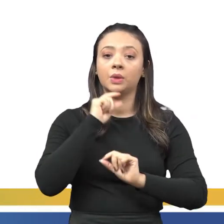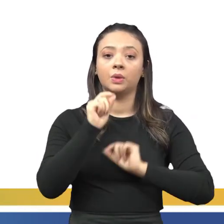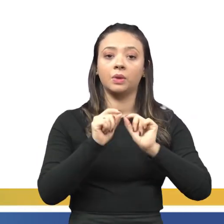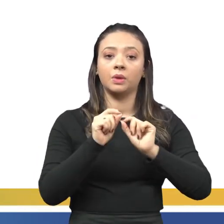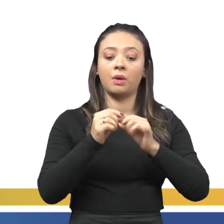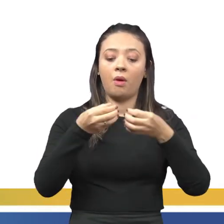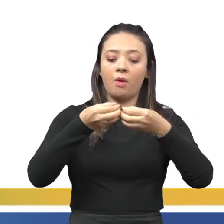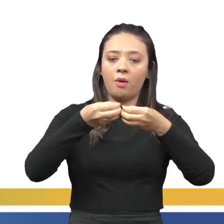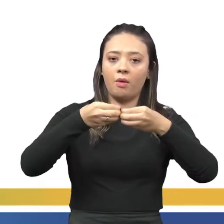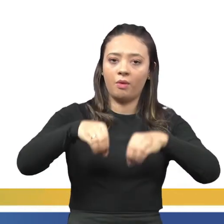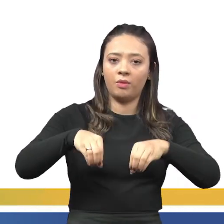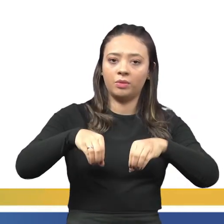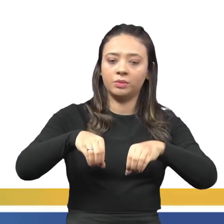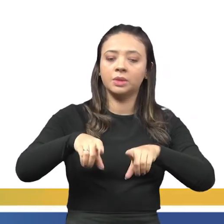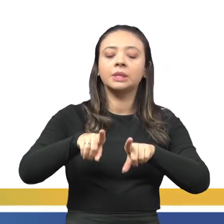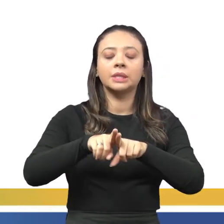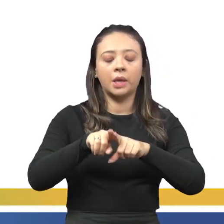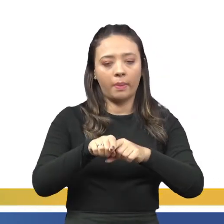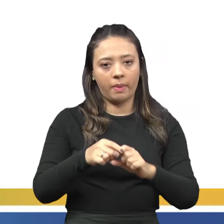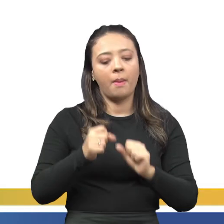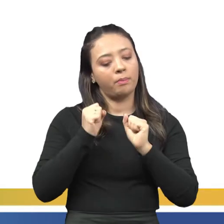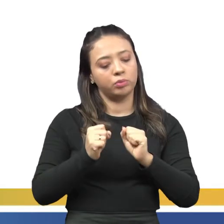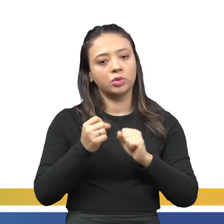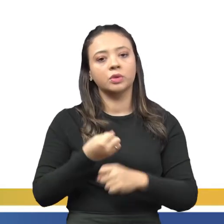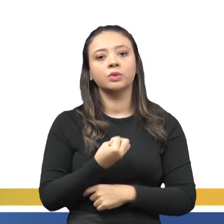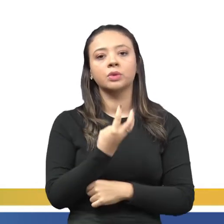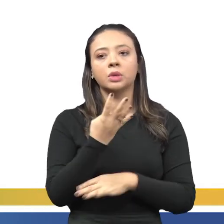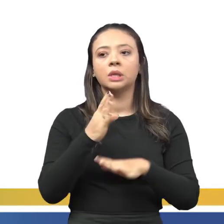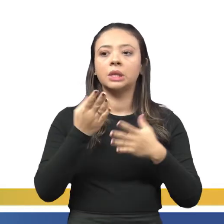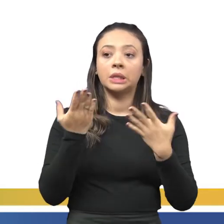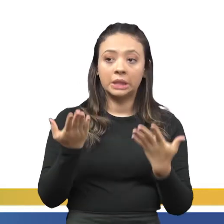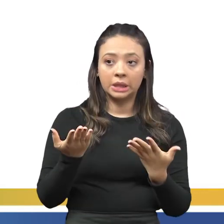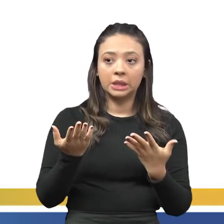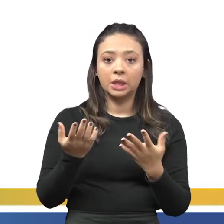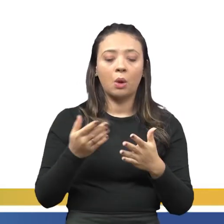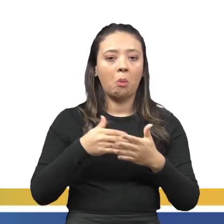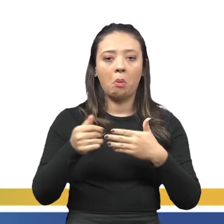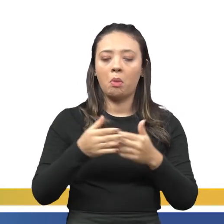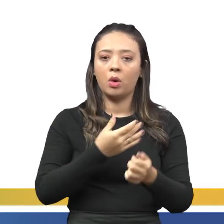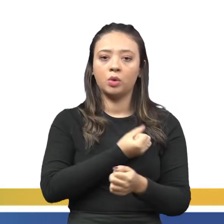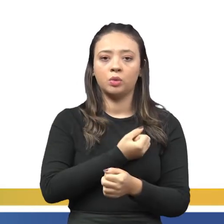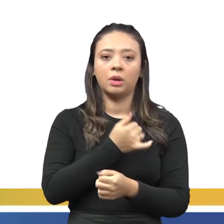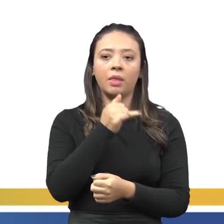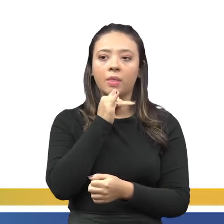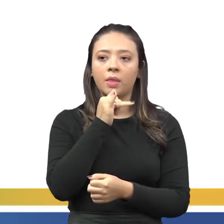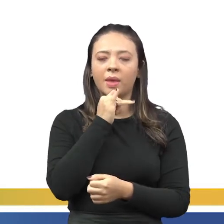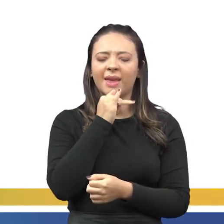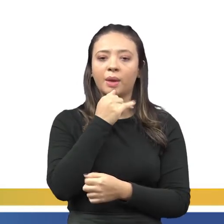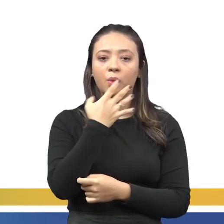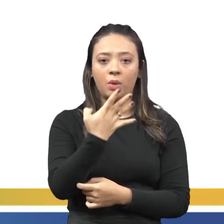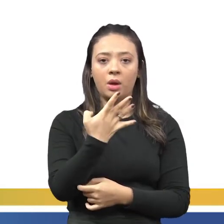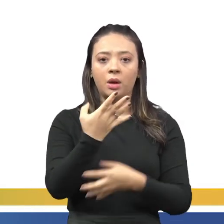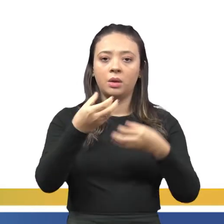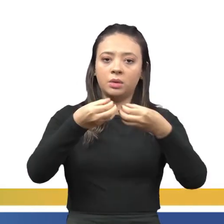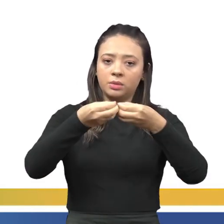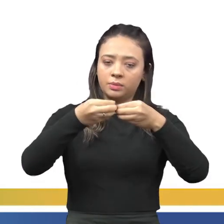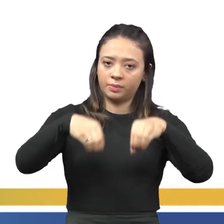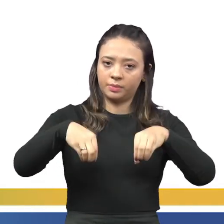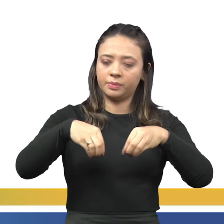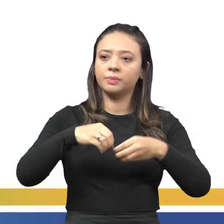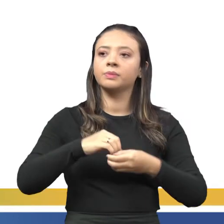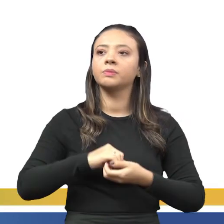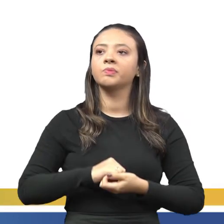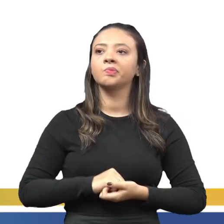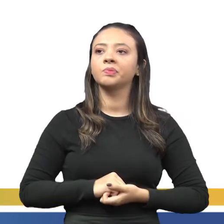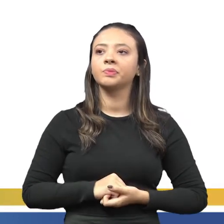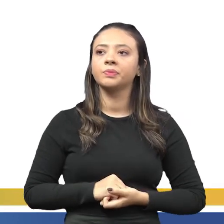chocolate. E na letra C, nós temos eggs, que também é contável, então você pode usar qualquer numeral. Eu coloquei como exemplo para